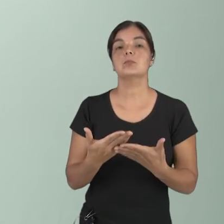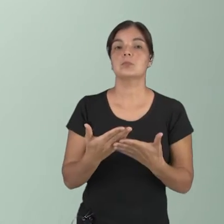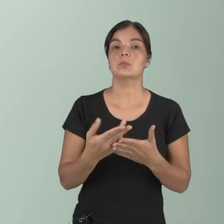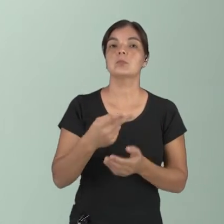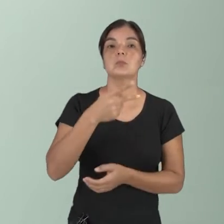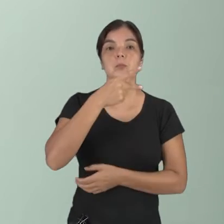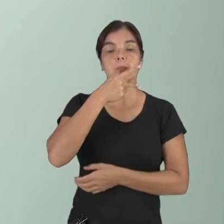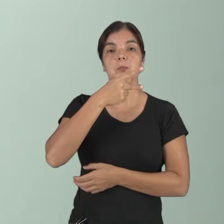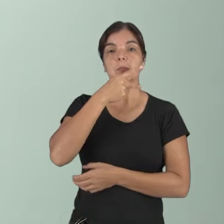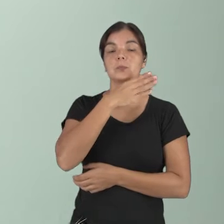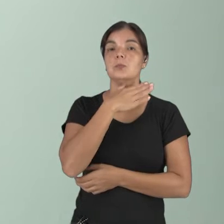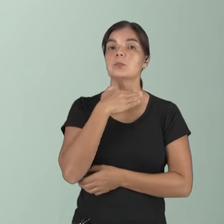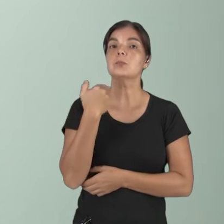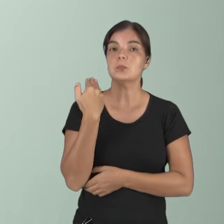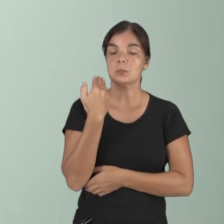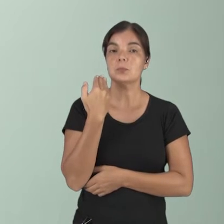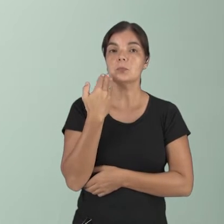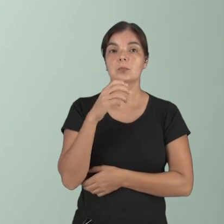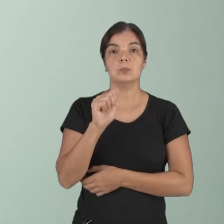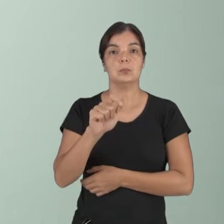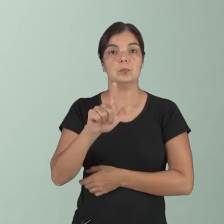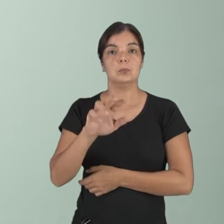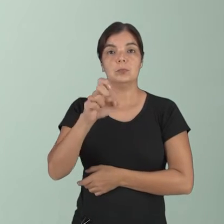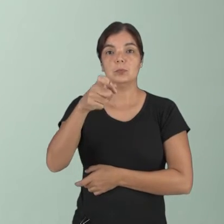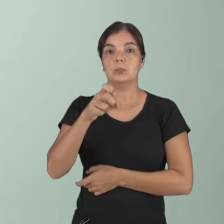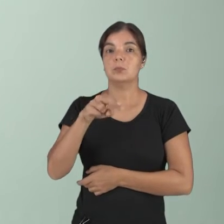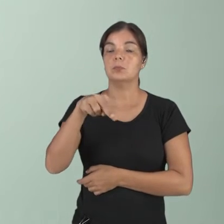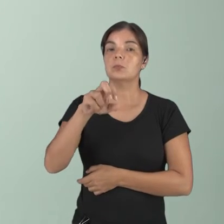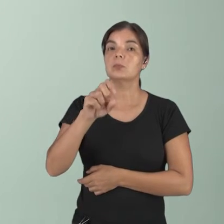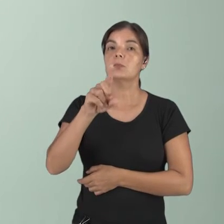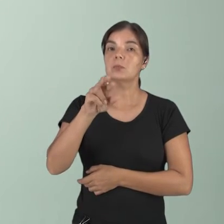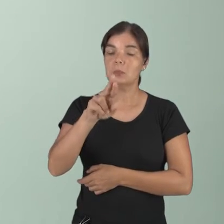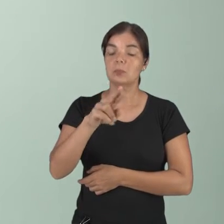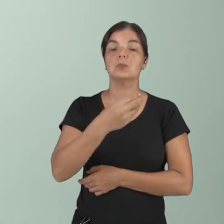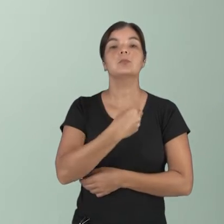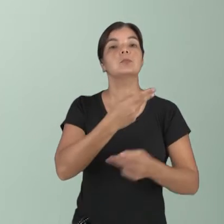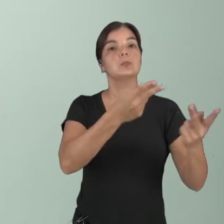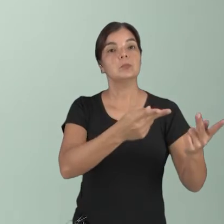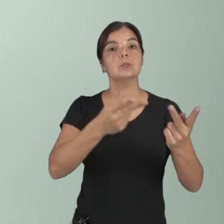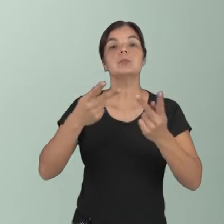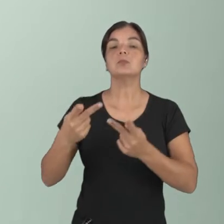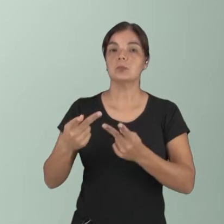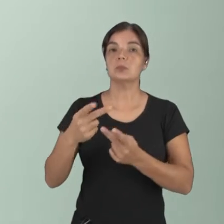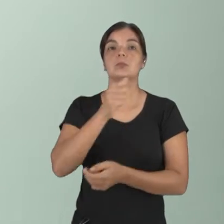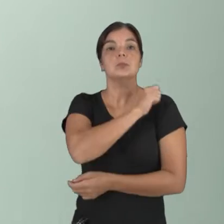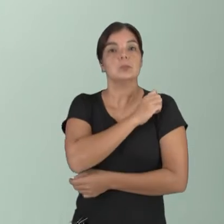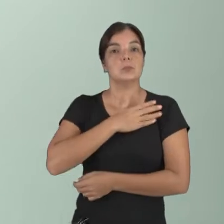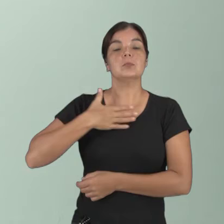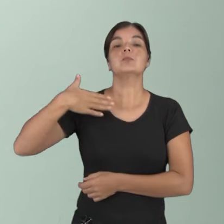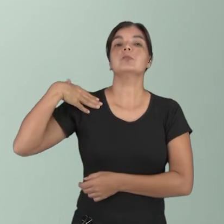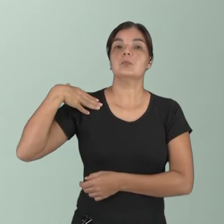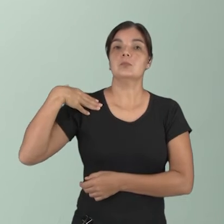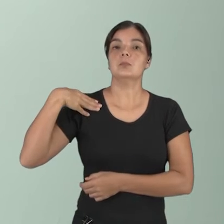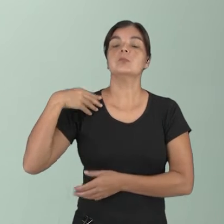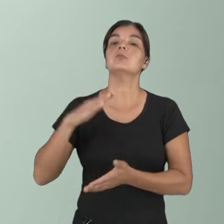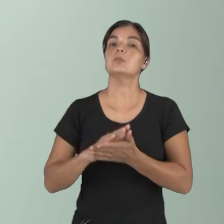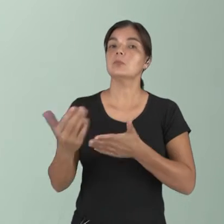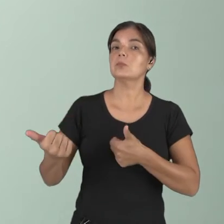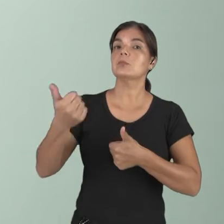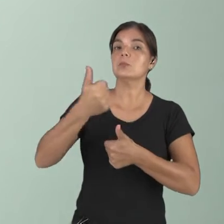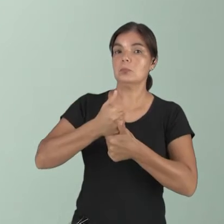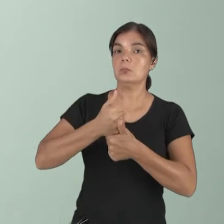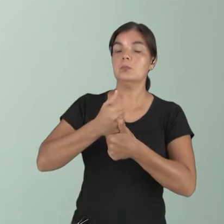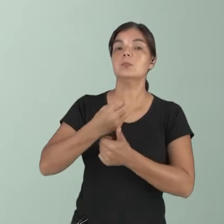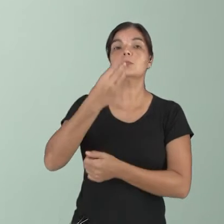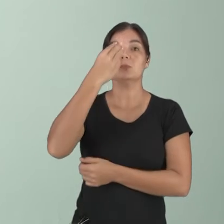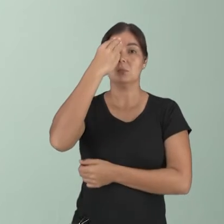quando Platão vai morrer, Alexandre o Grande, conquistador da Pérsia, convida Aristóteles para ser o tutor da mente